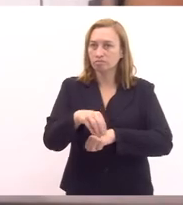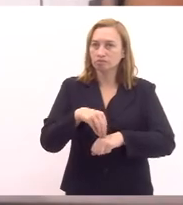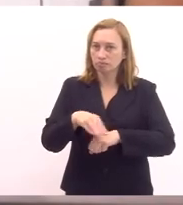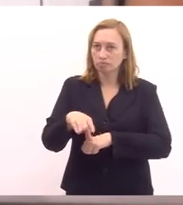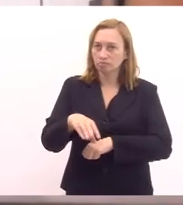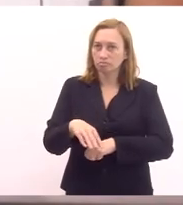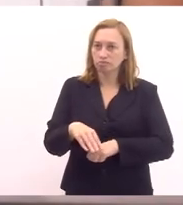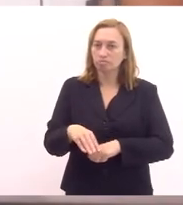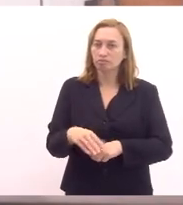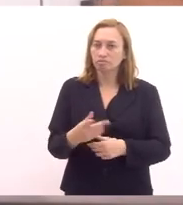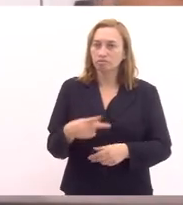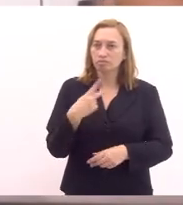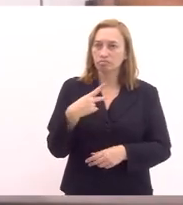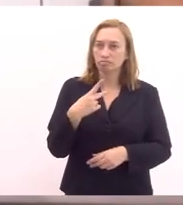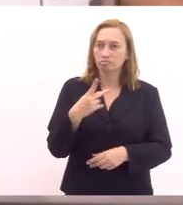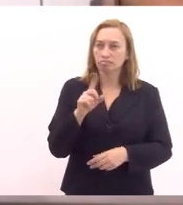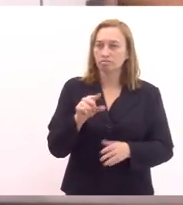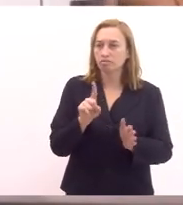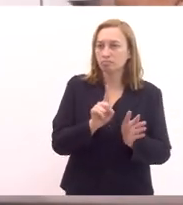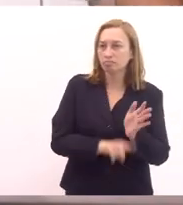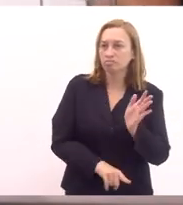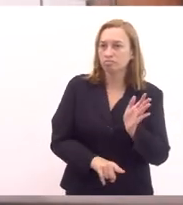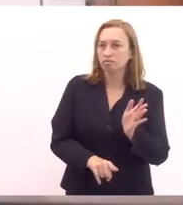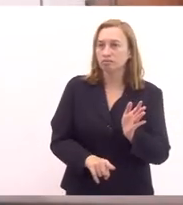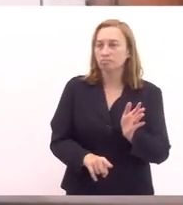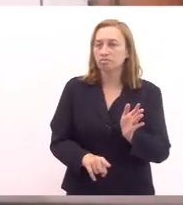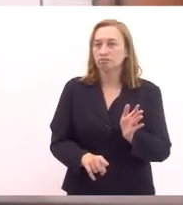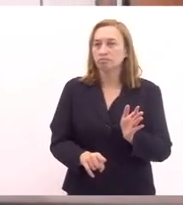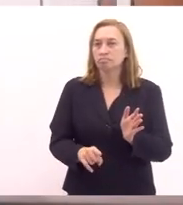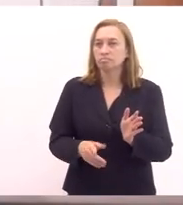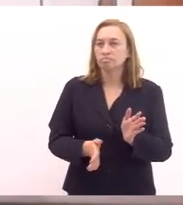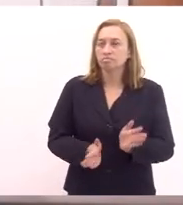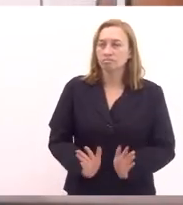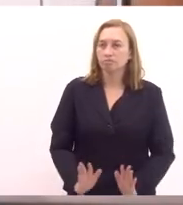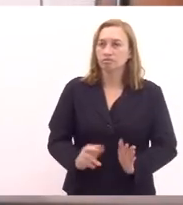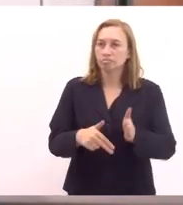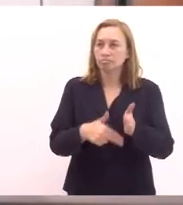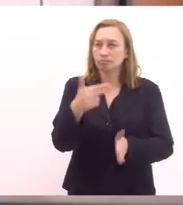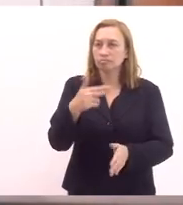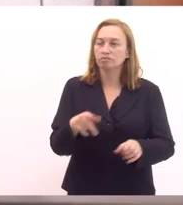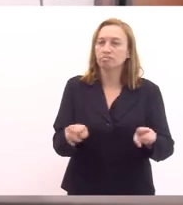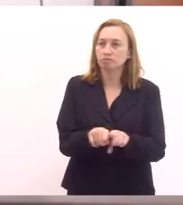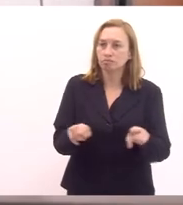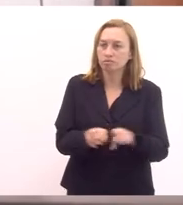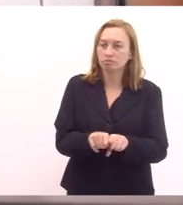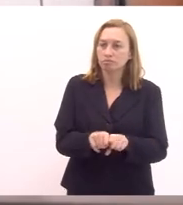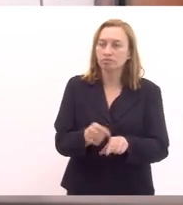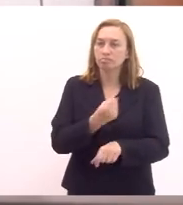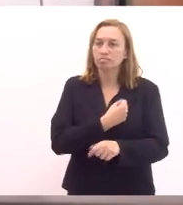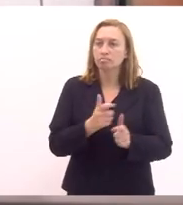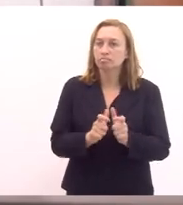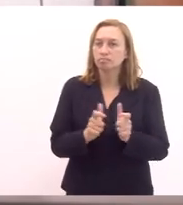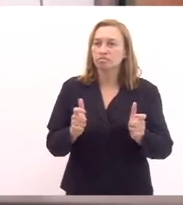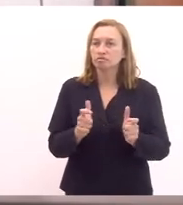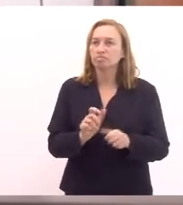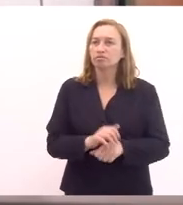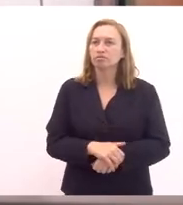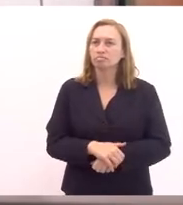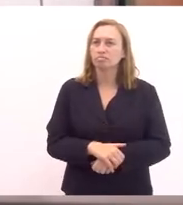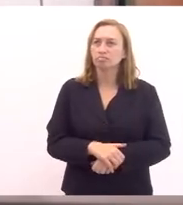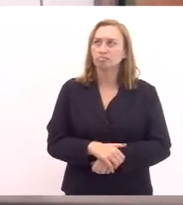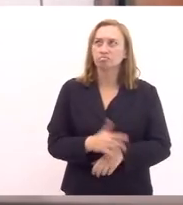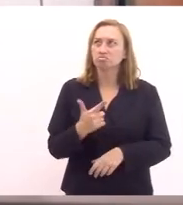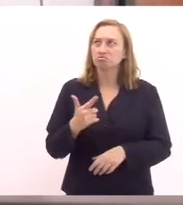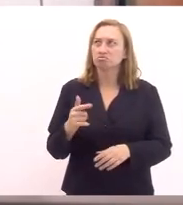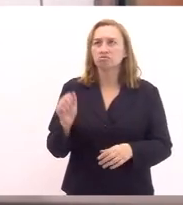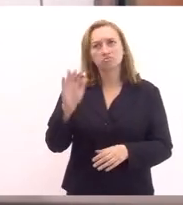que são verificados é a redução do Plato de cesáreas e as é um aumento significativo a gente